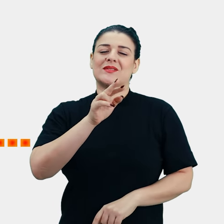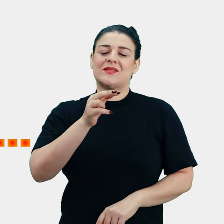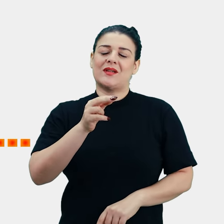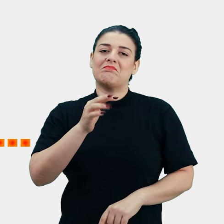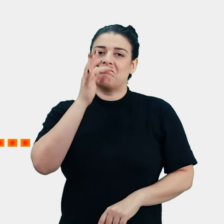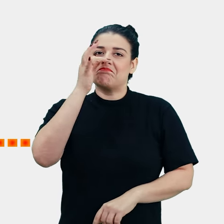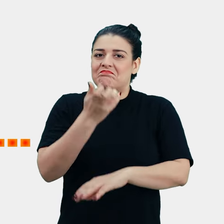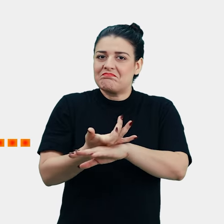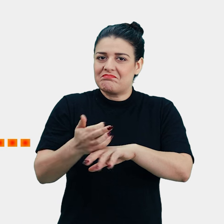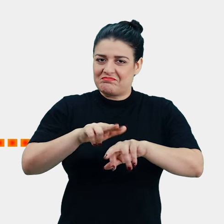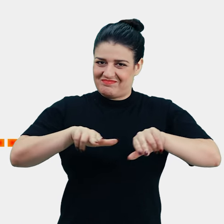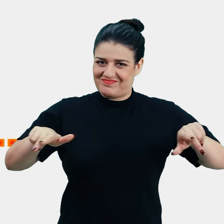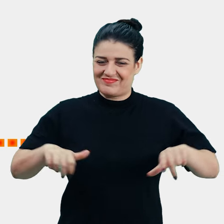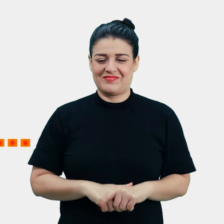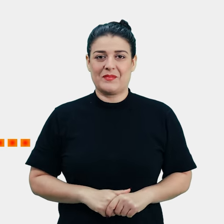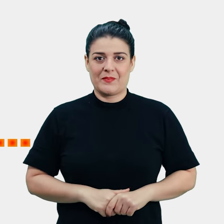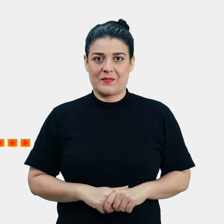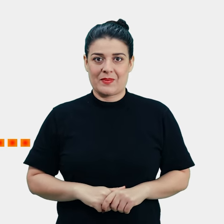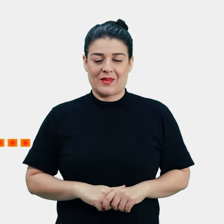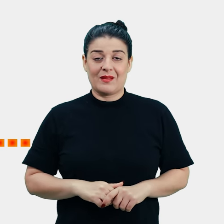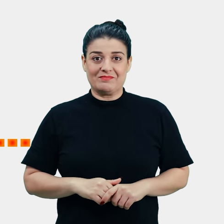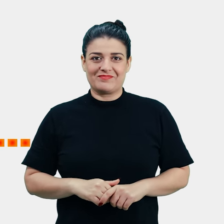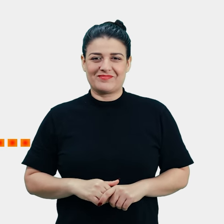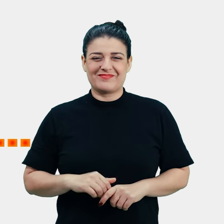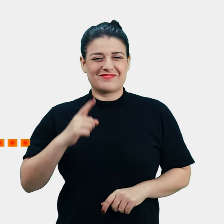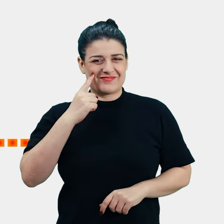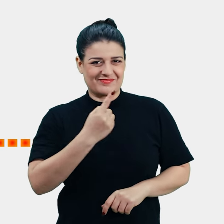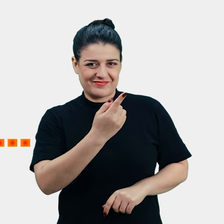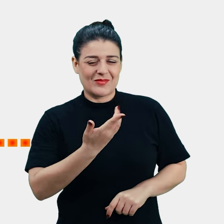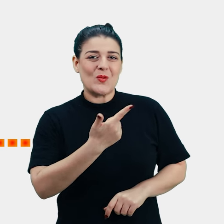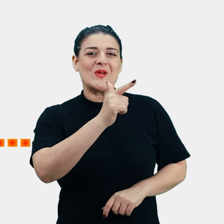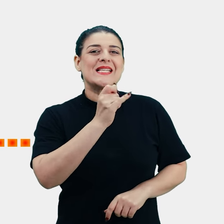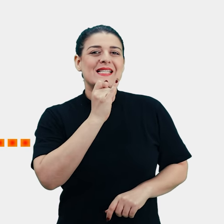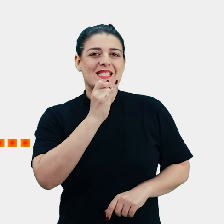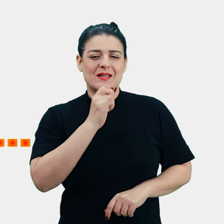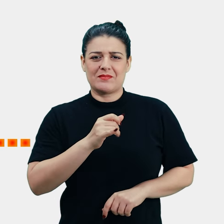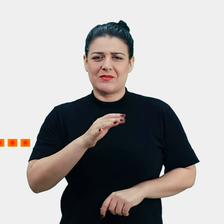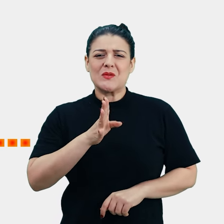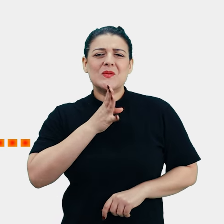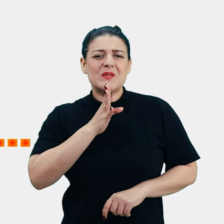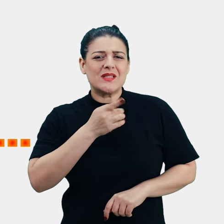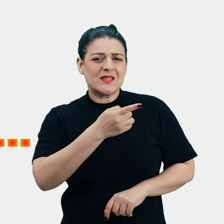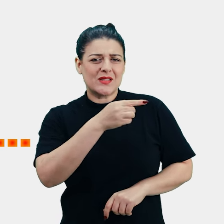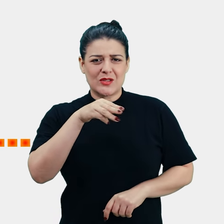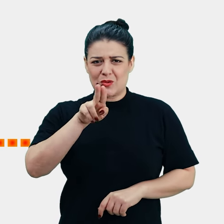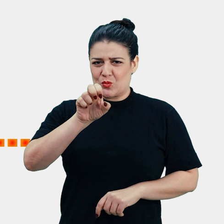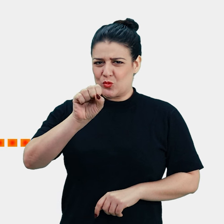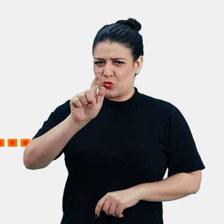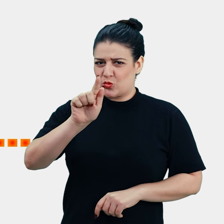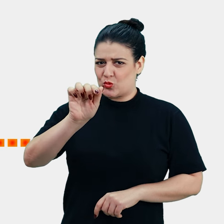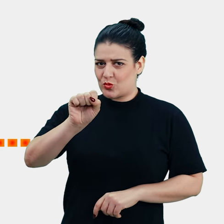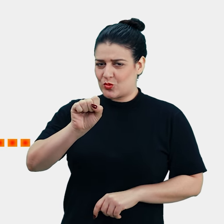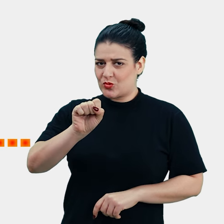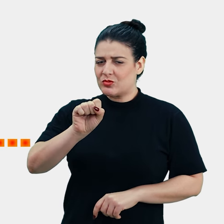plantas. Aqui outro exemplo, os musgos, acredito que todos aqui já tenham escutado, falou,